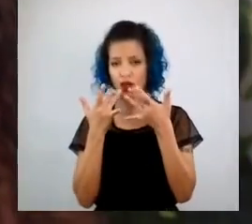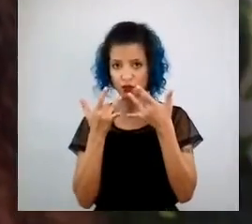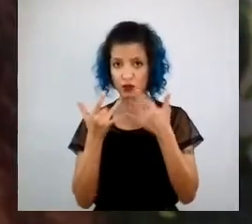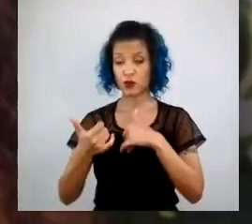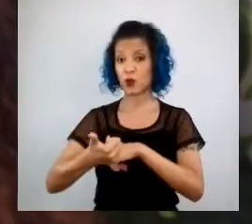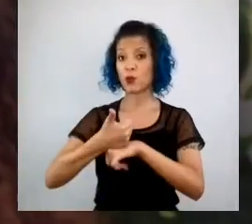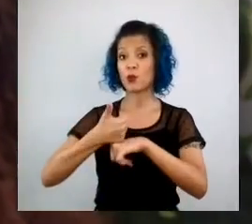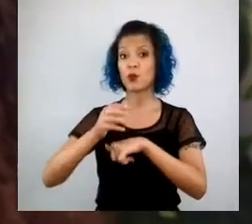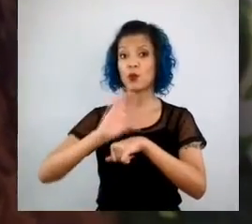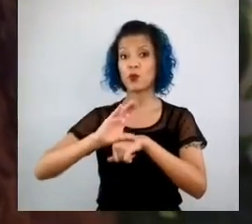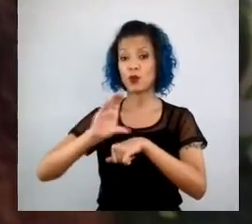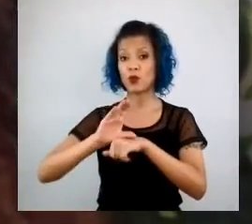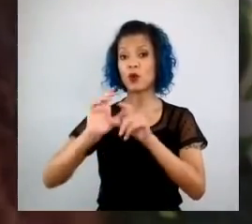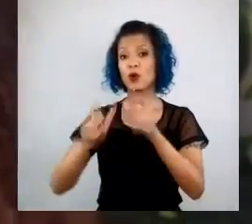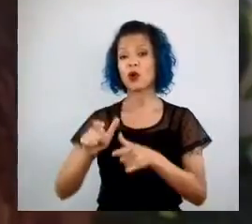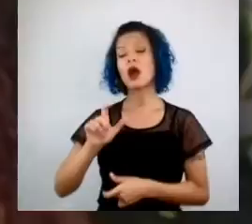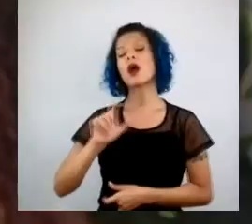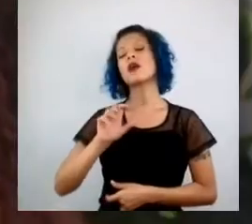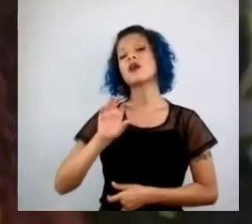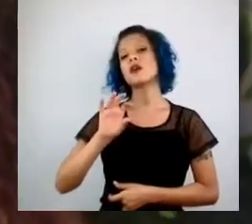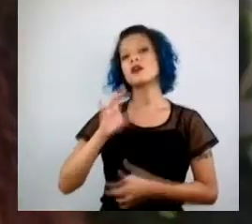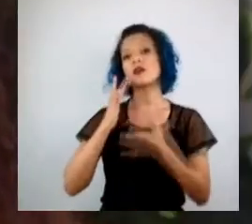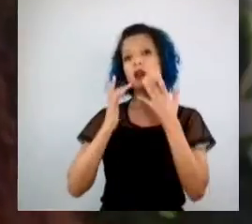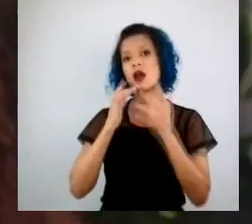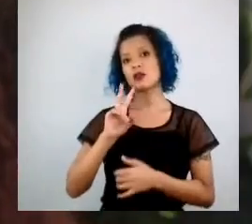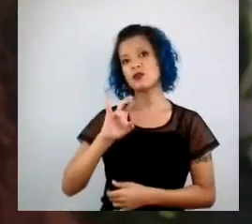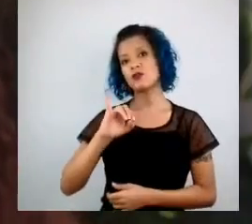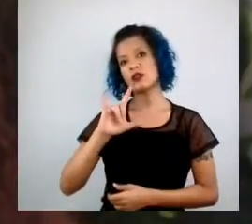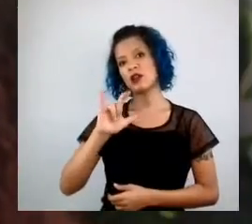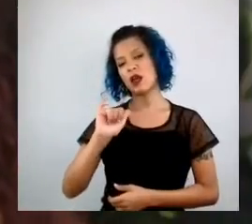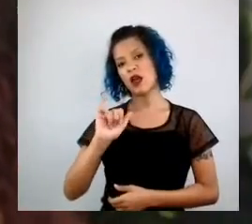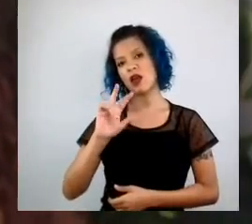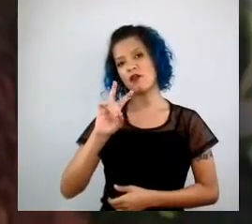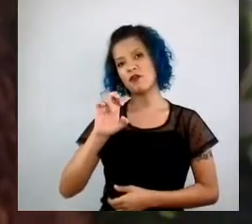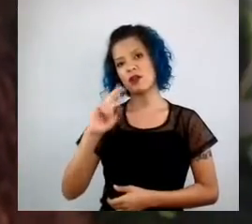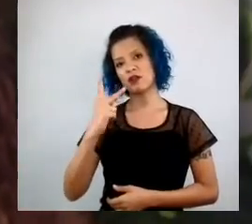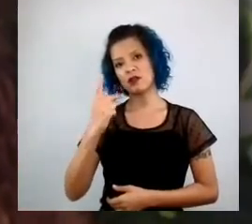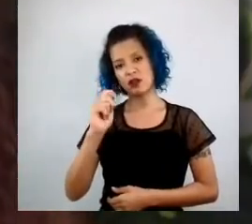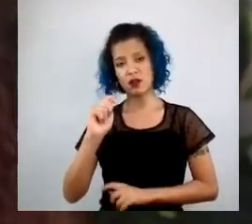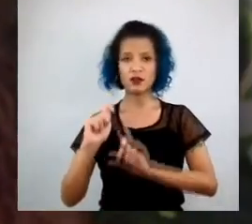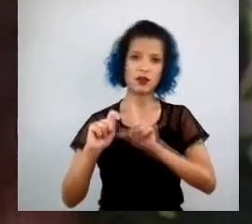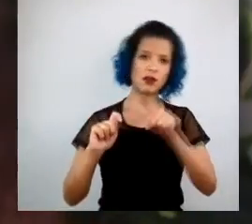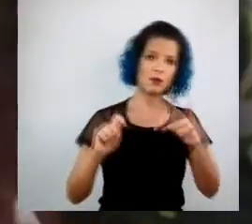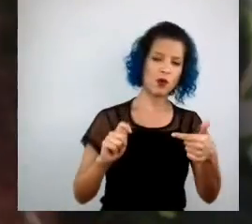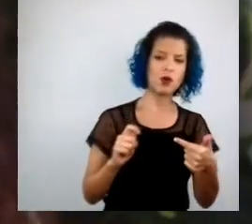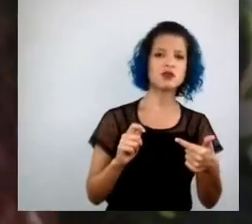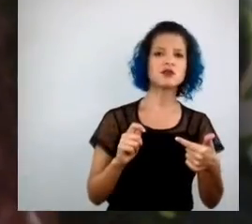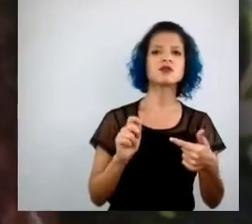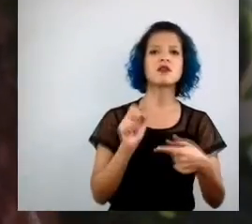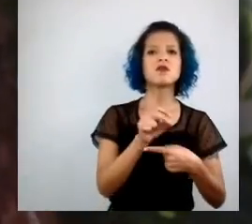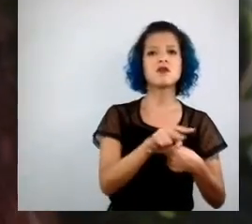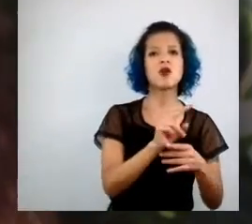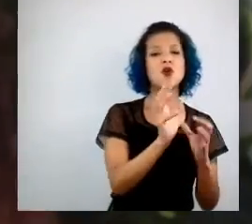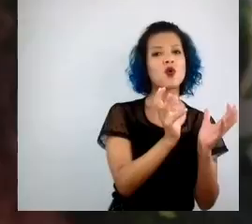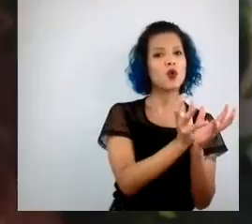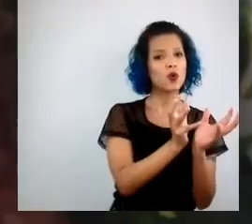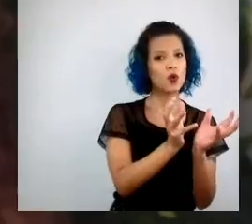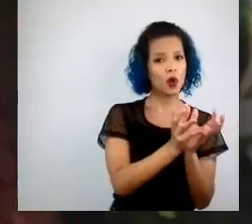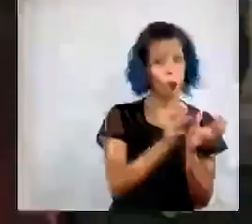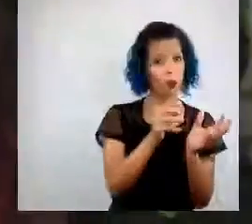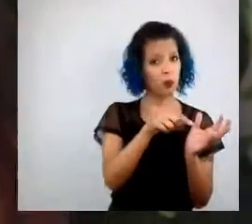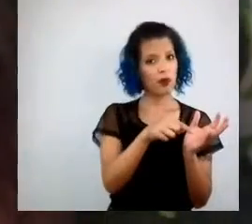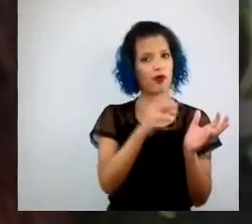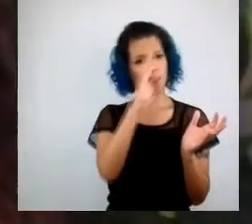Vila Velha, e depois eu tive uma experiência, uma passagem, por um grupo que eu acredito que é um dos grupos